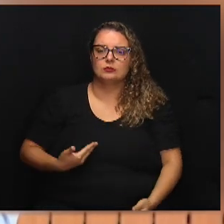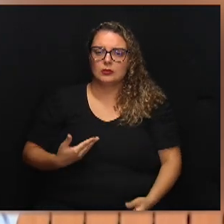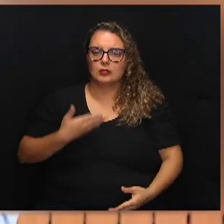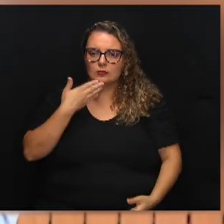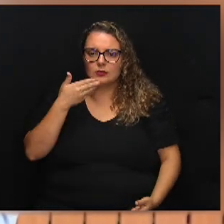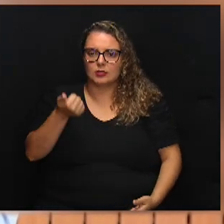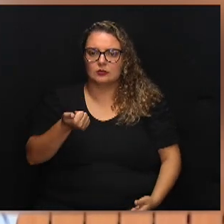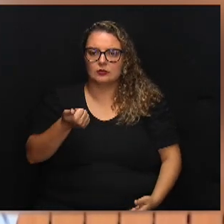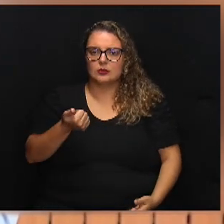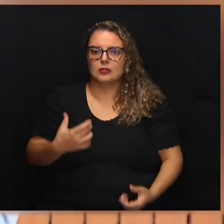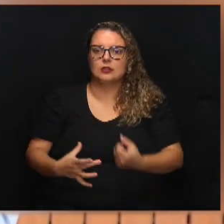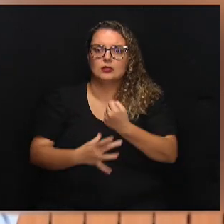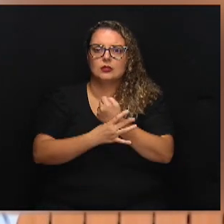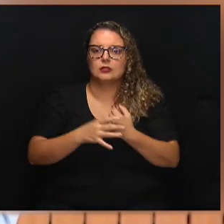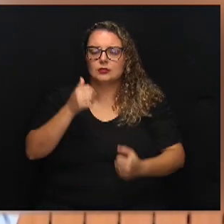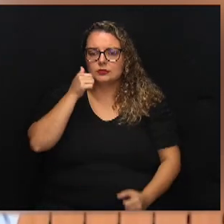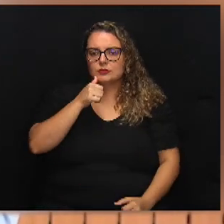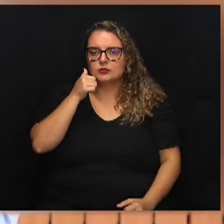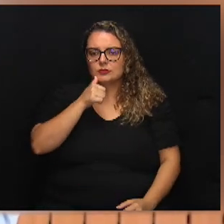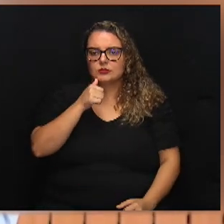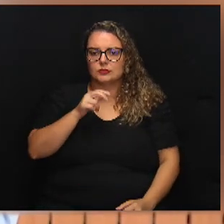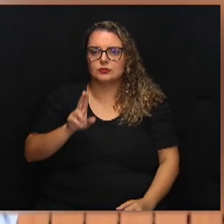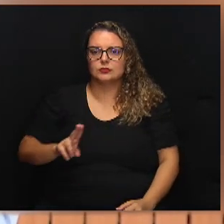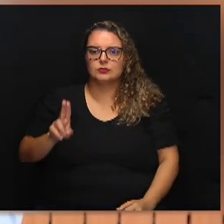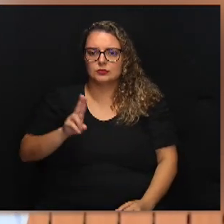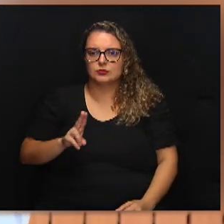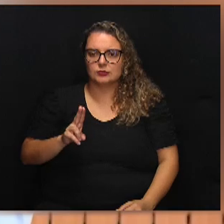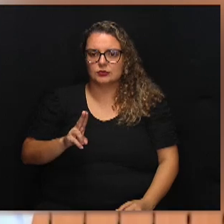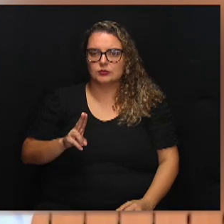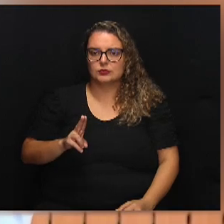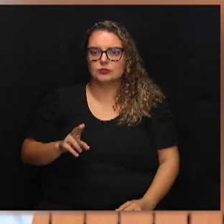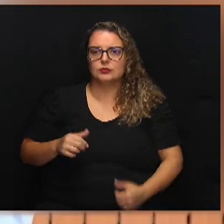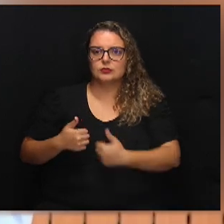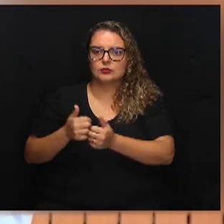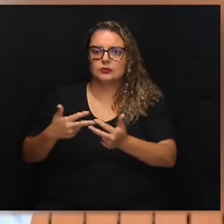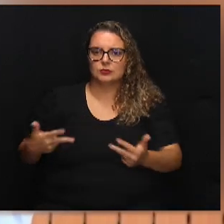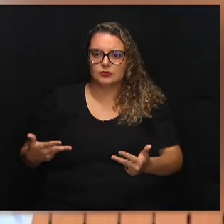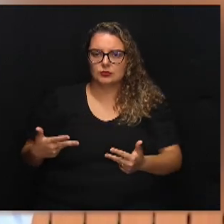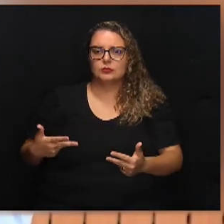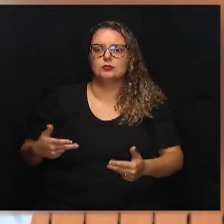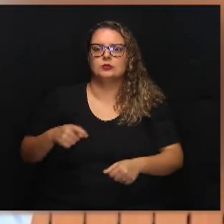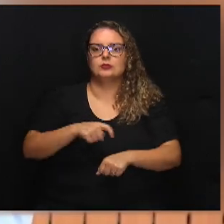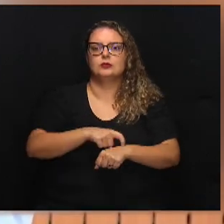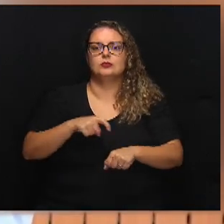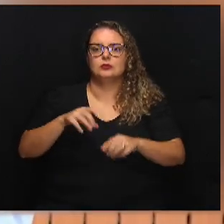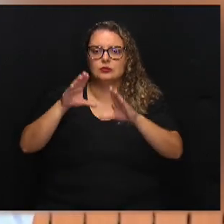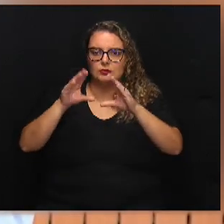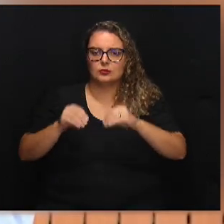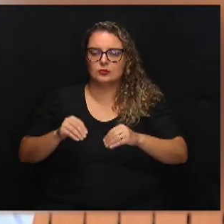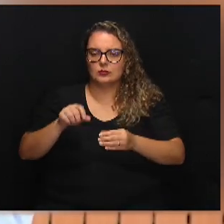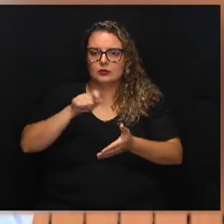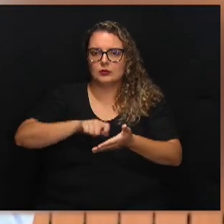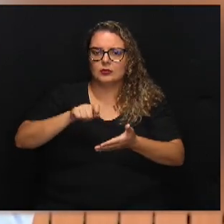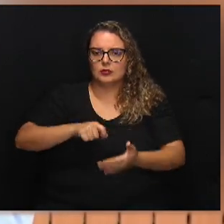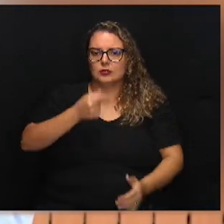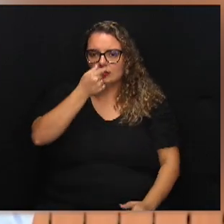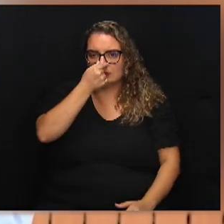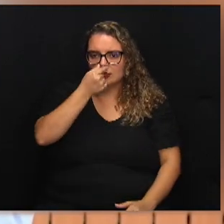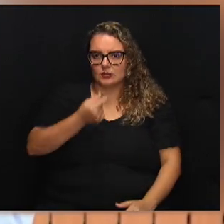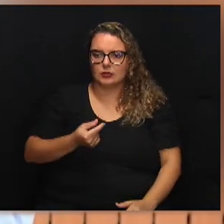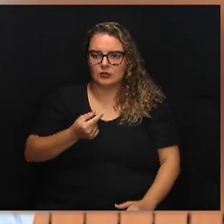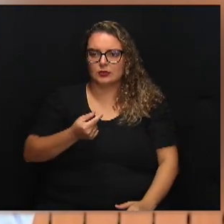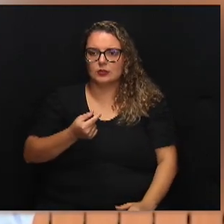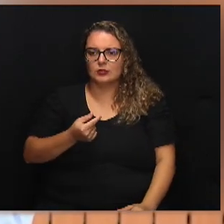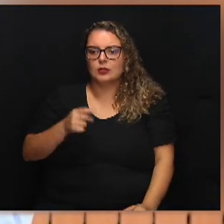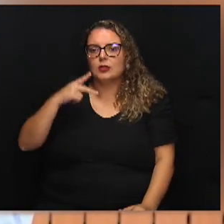a segurança de mulheres na utilização do transporte público no período noturno. Vereador Eduardo